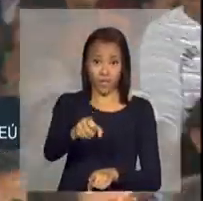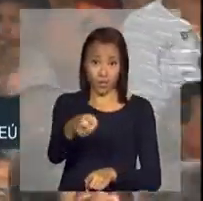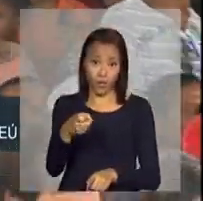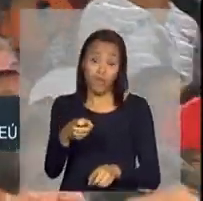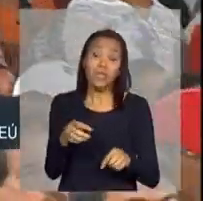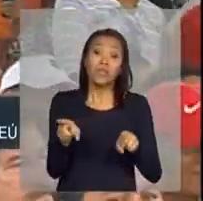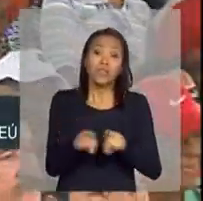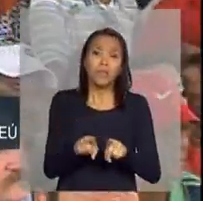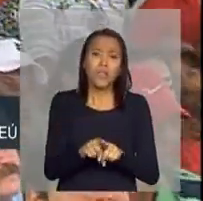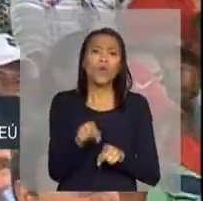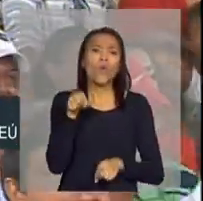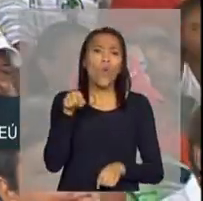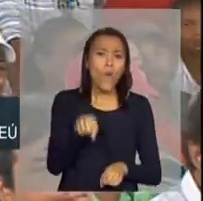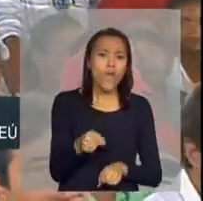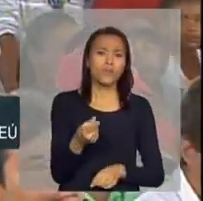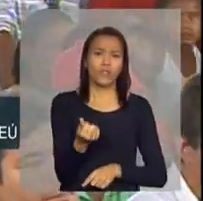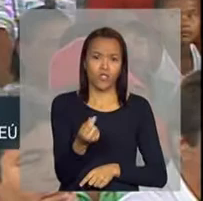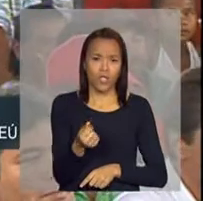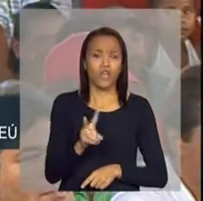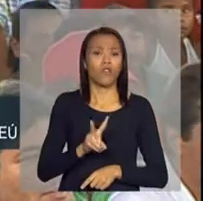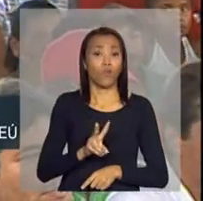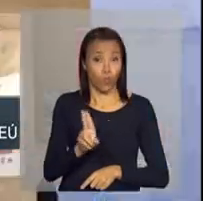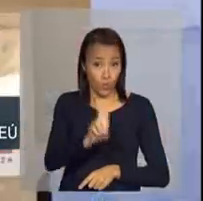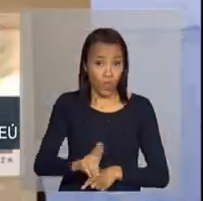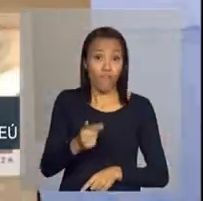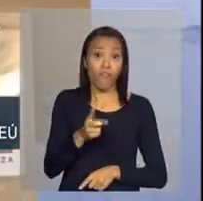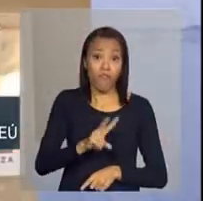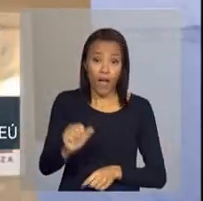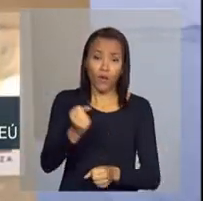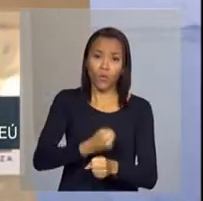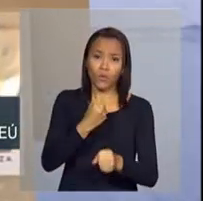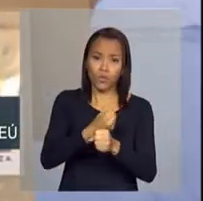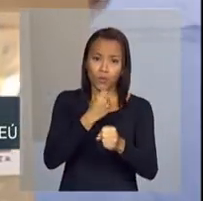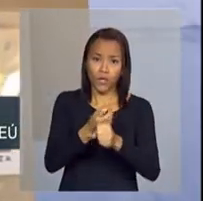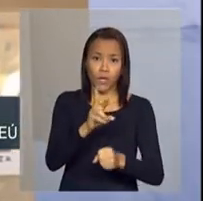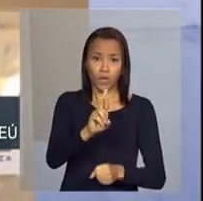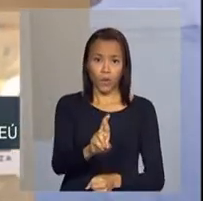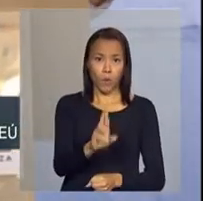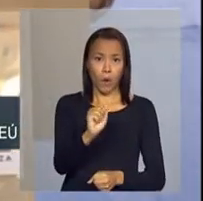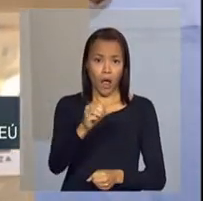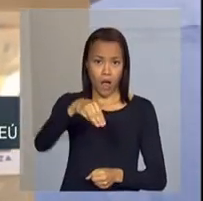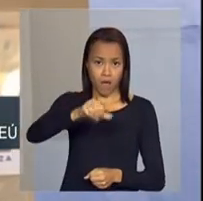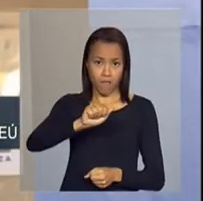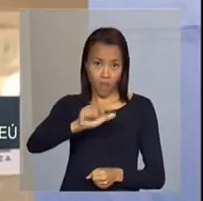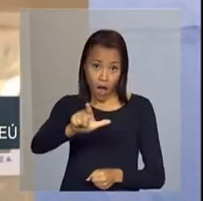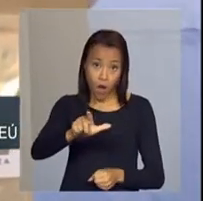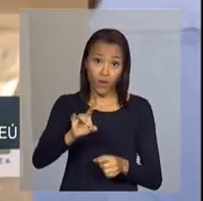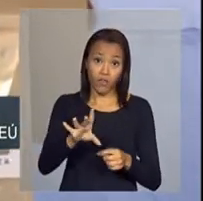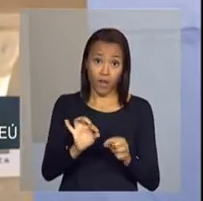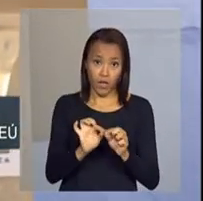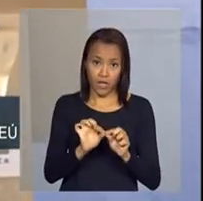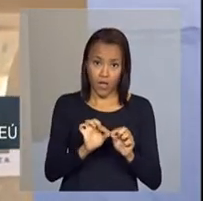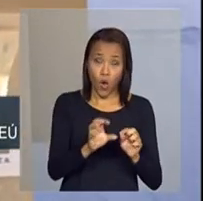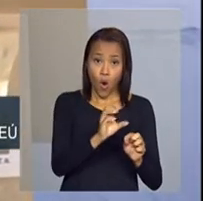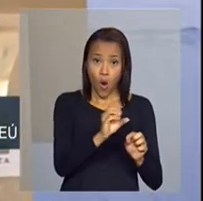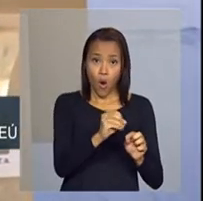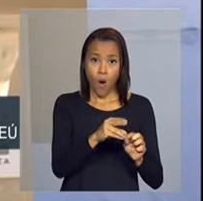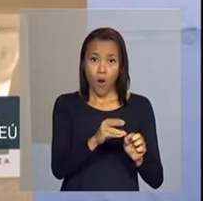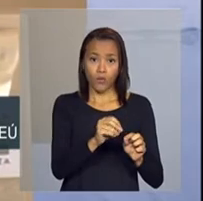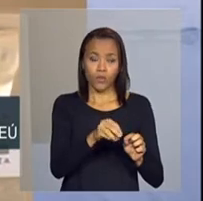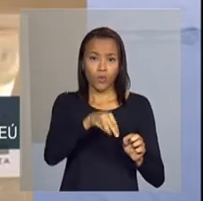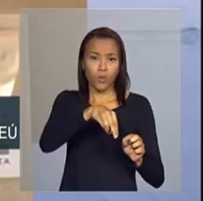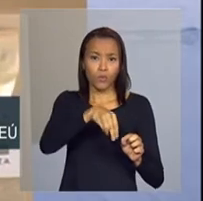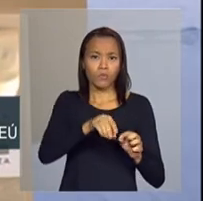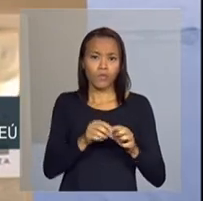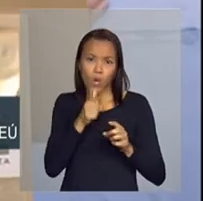Com esses recursos também será construído o ramal de Entremontes, que vai ligar o eixo norte da transposição do